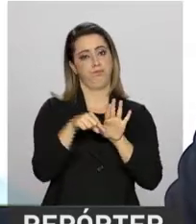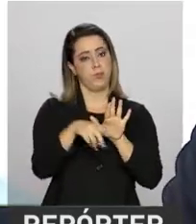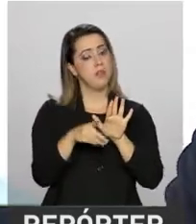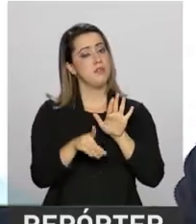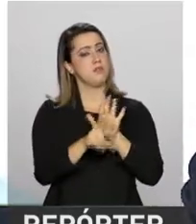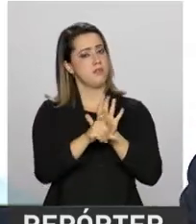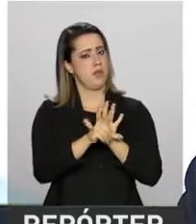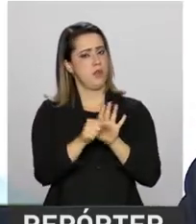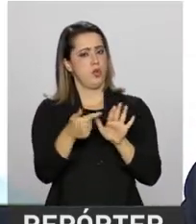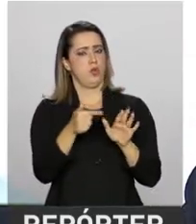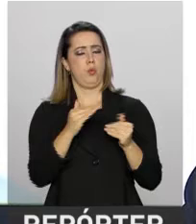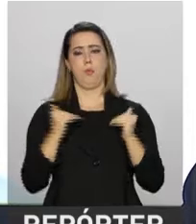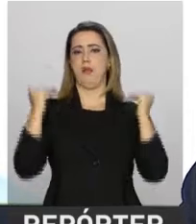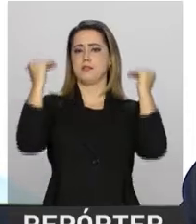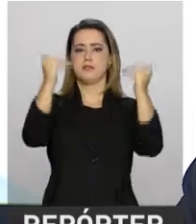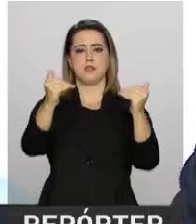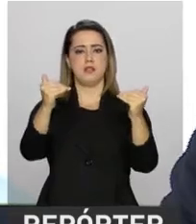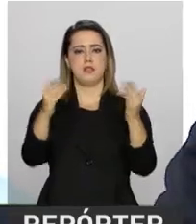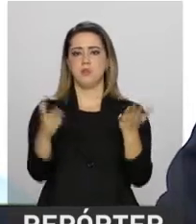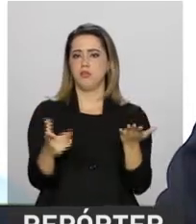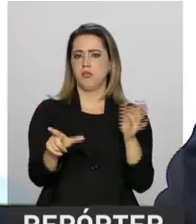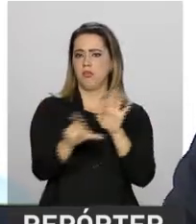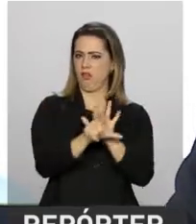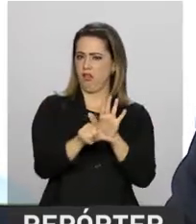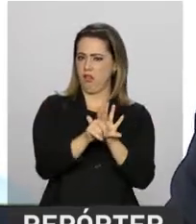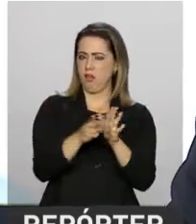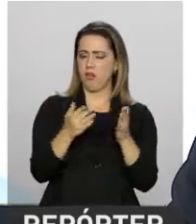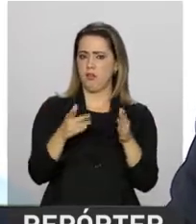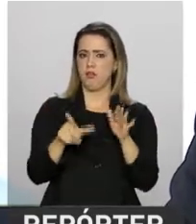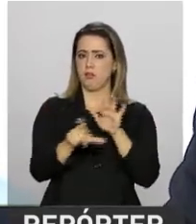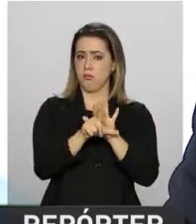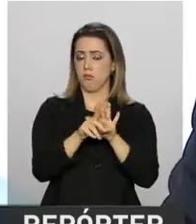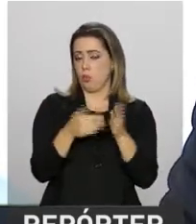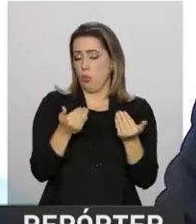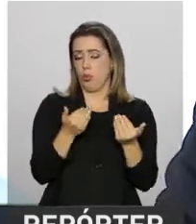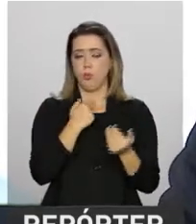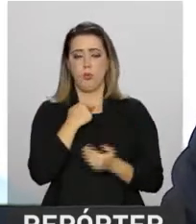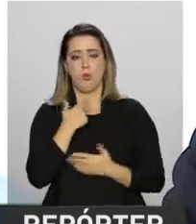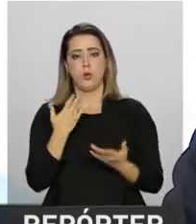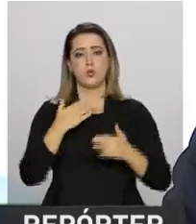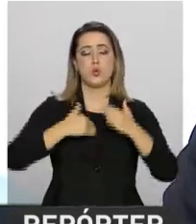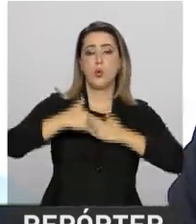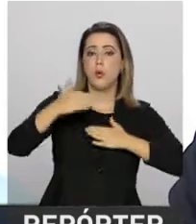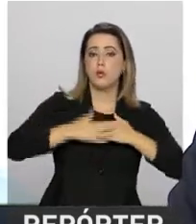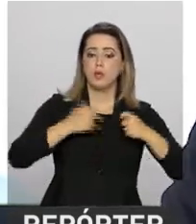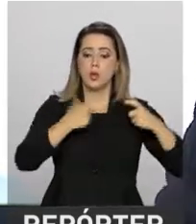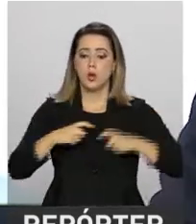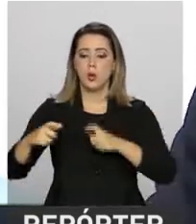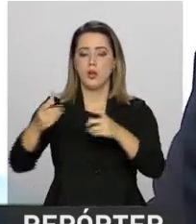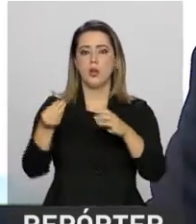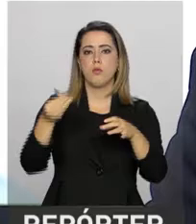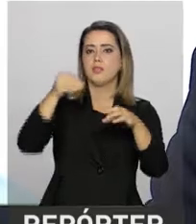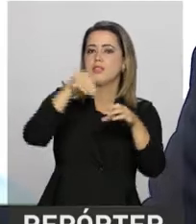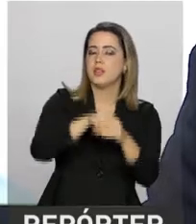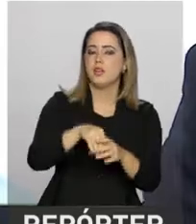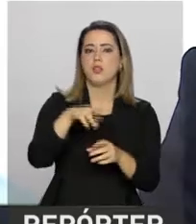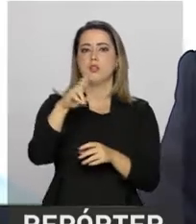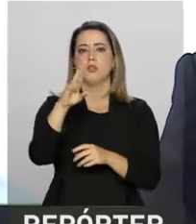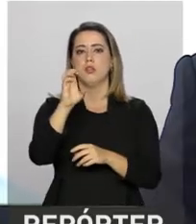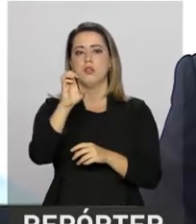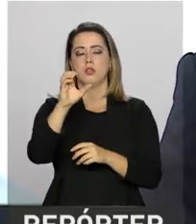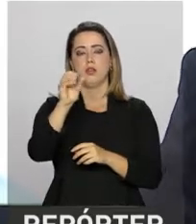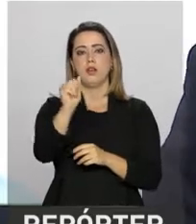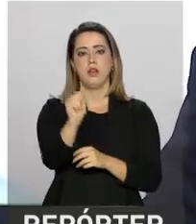decreto não tem poder para se sobrepor a uma legislação, a uma lei. Então, qualquer área, dentro ou fora da Renca,